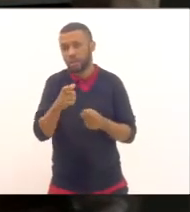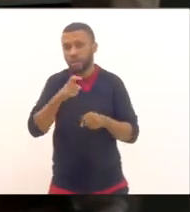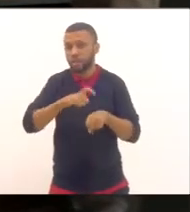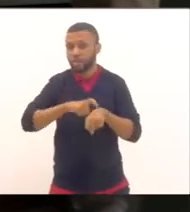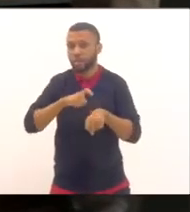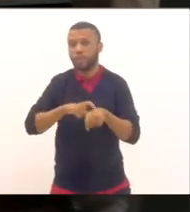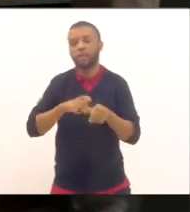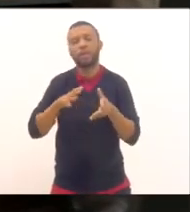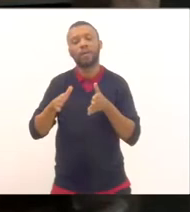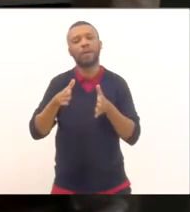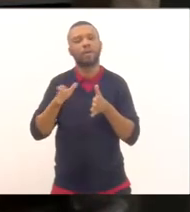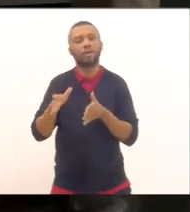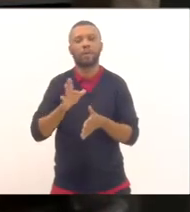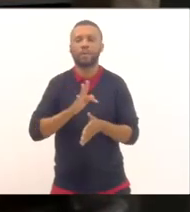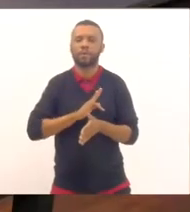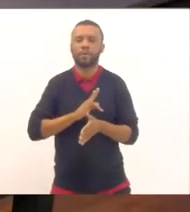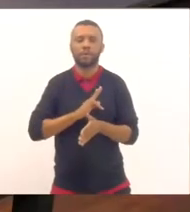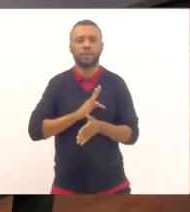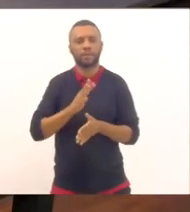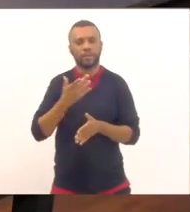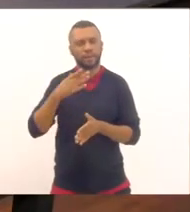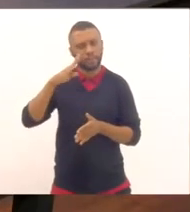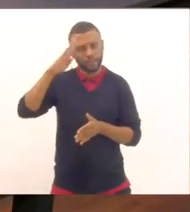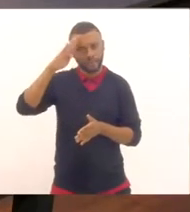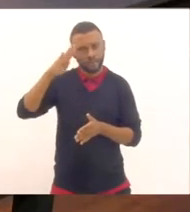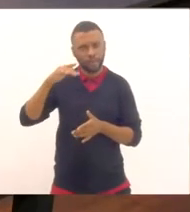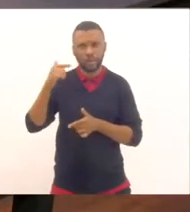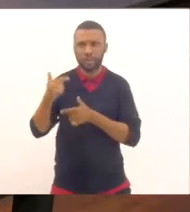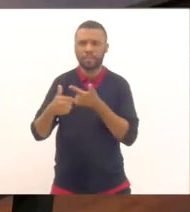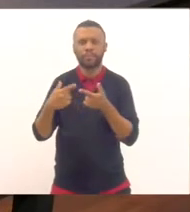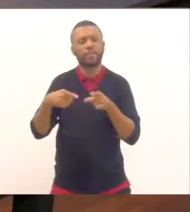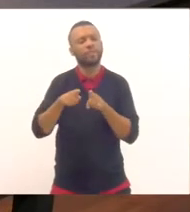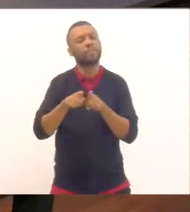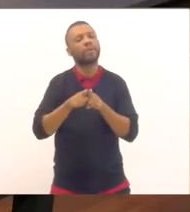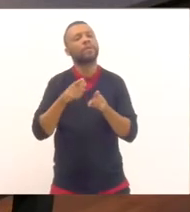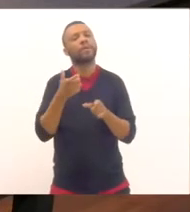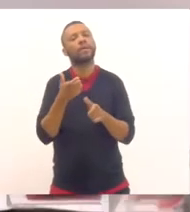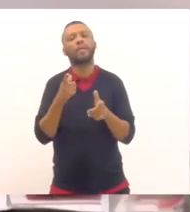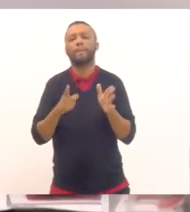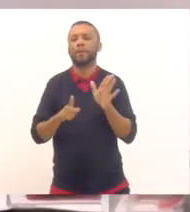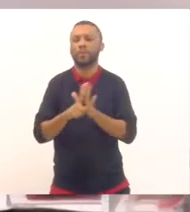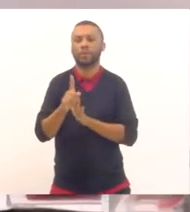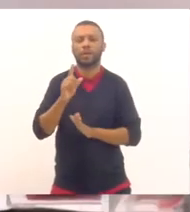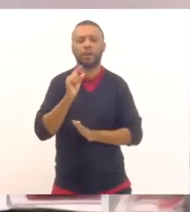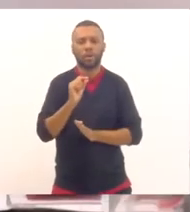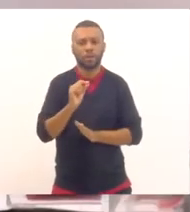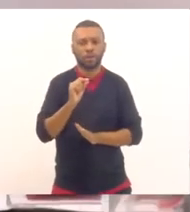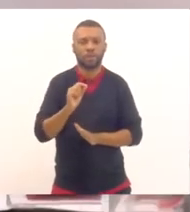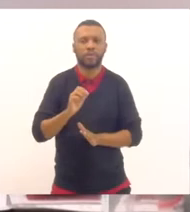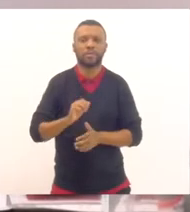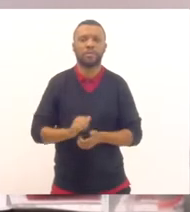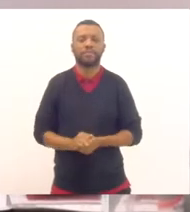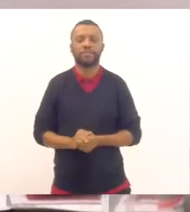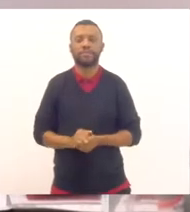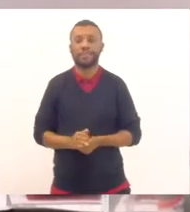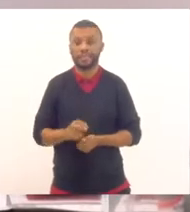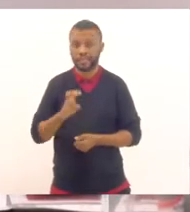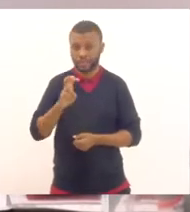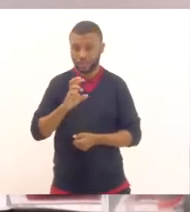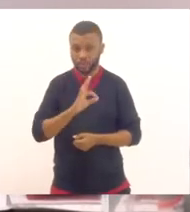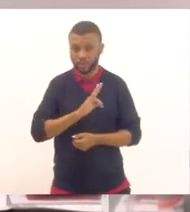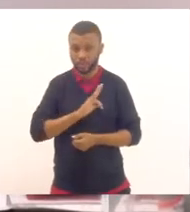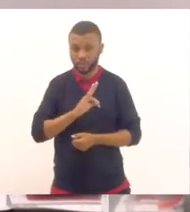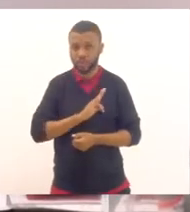ele perguntar tudo bem vindo a polícia militar o painel desligar o que ele quer montar também o seguinte na nessas cinco delegacias